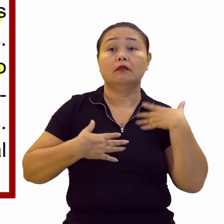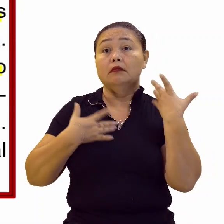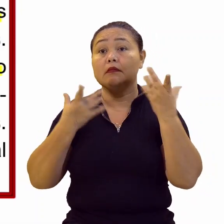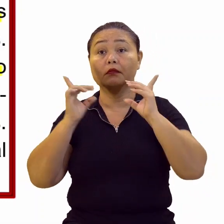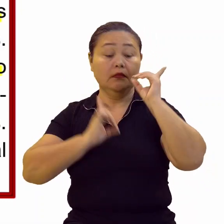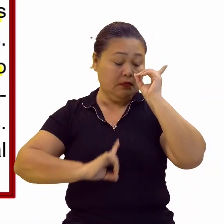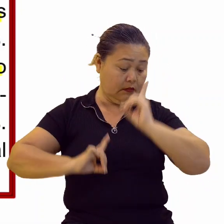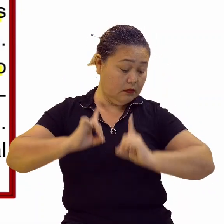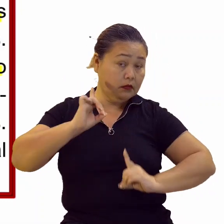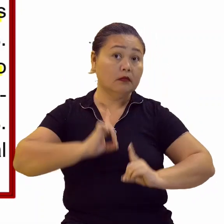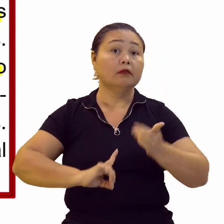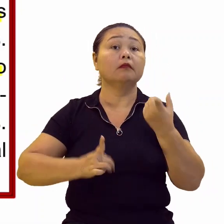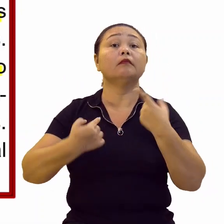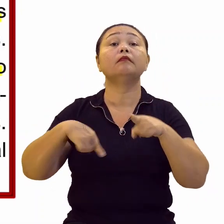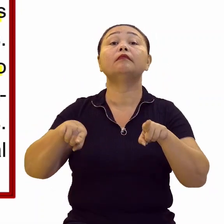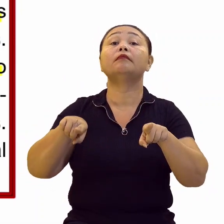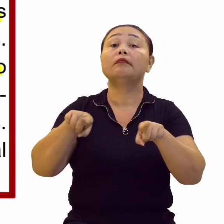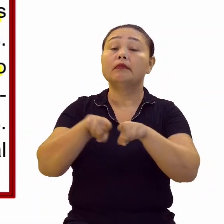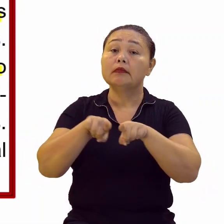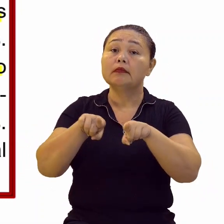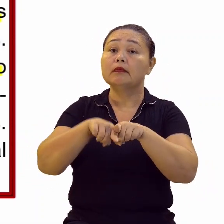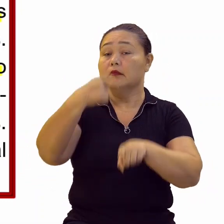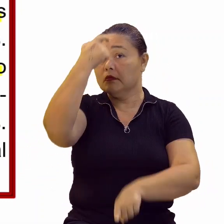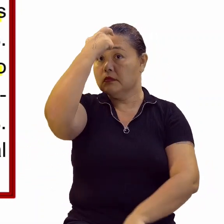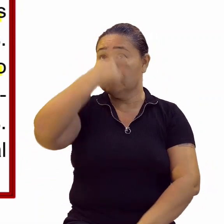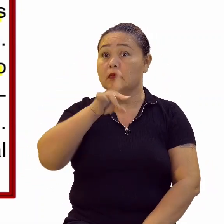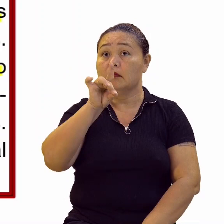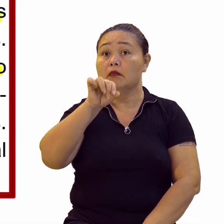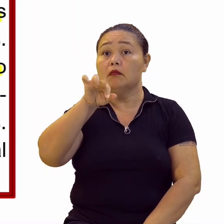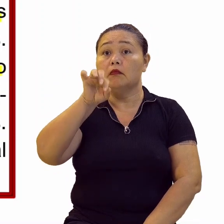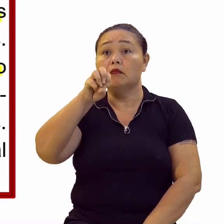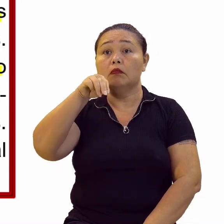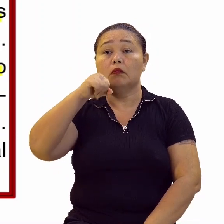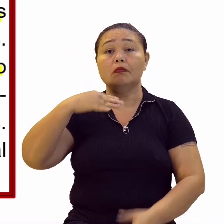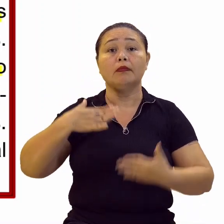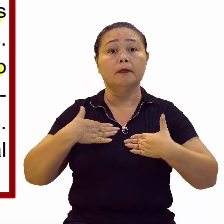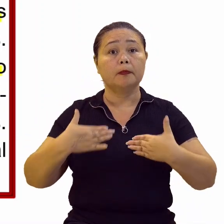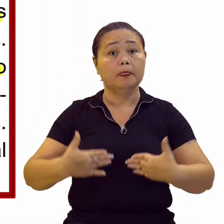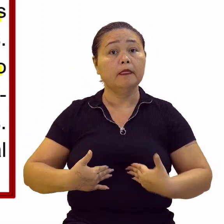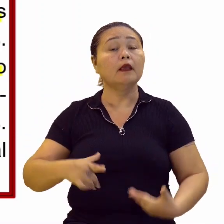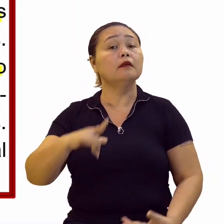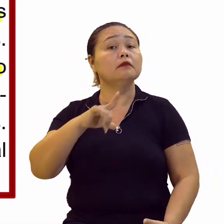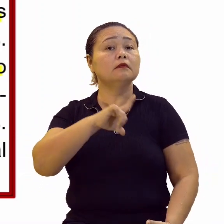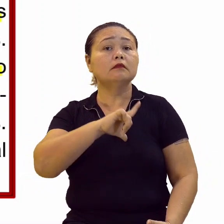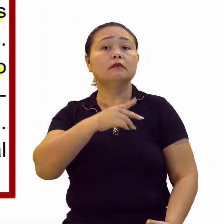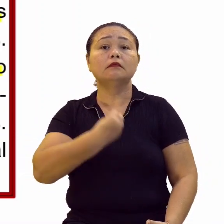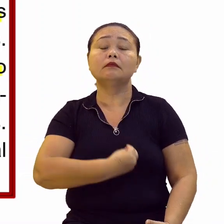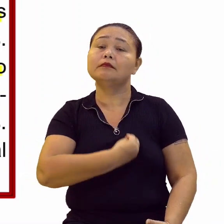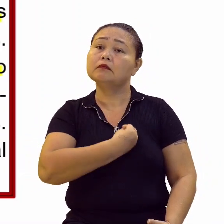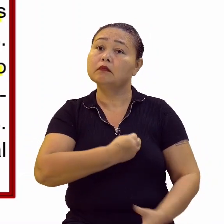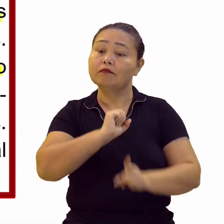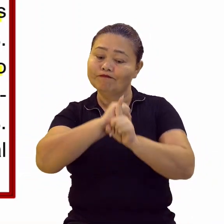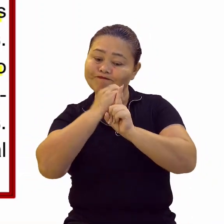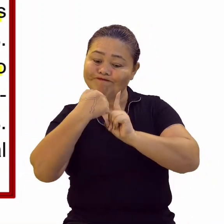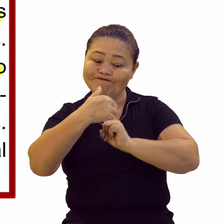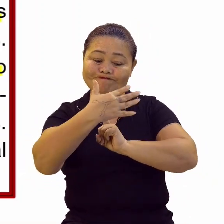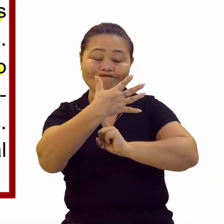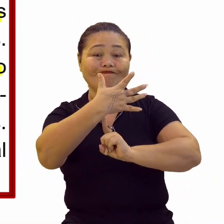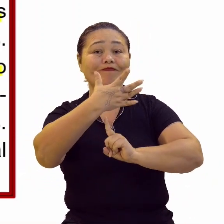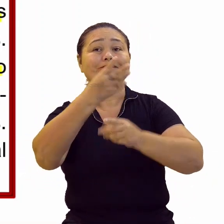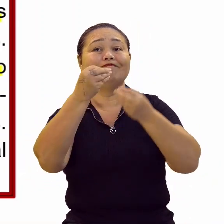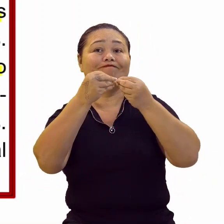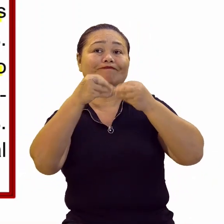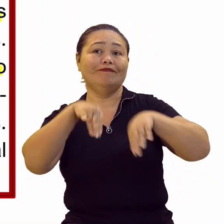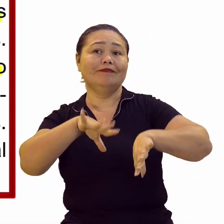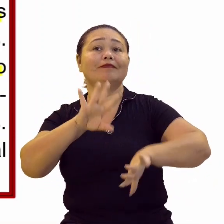deprimidos. Além disso, pessoas com dismorfia corporal tendem a ter sua vida social afetada. A gente